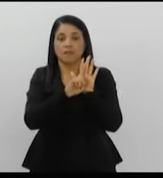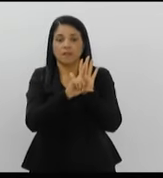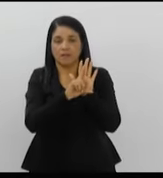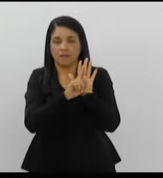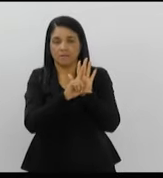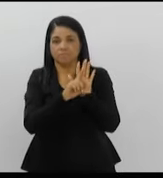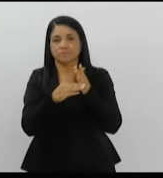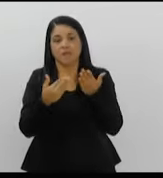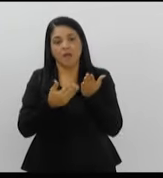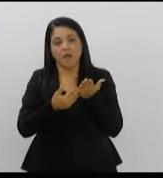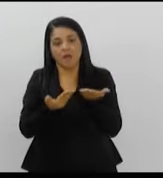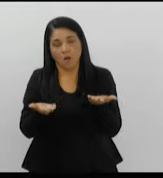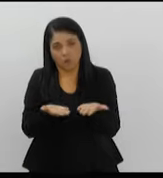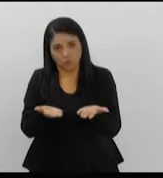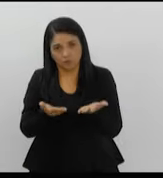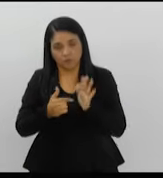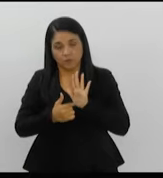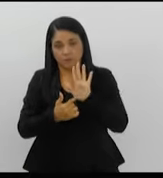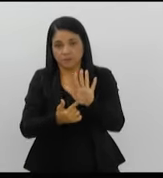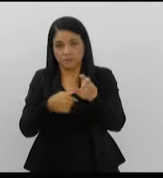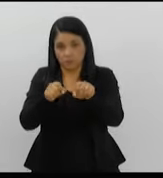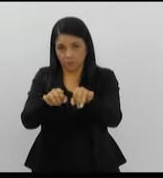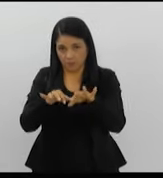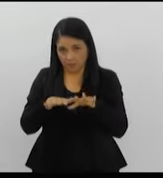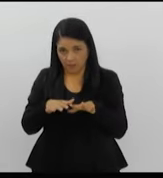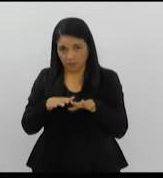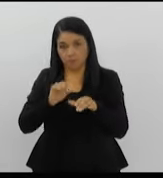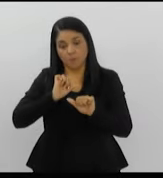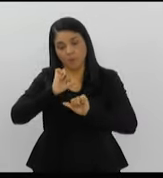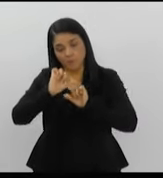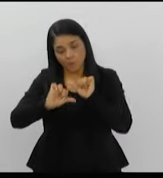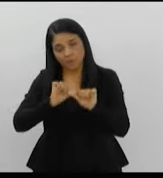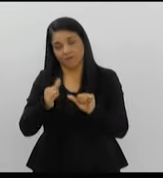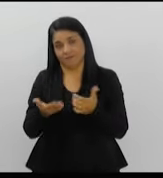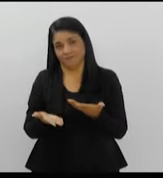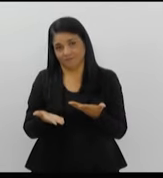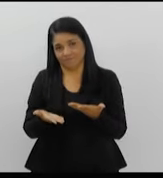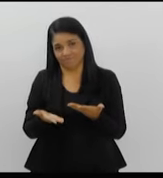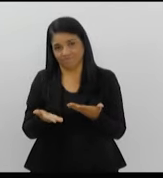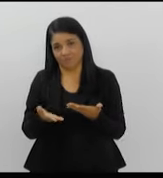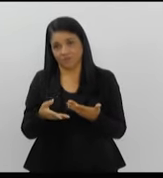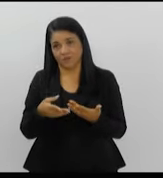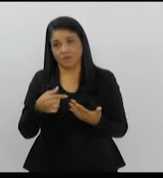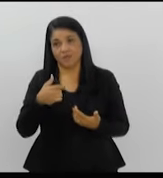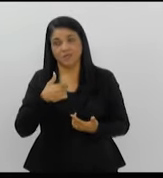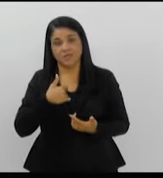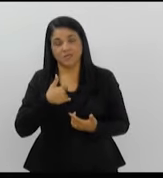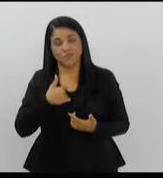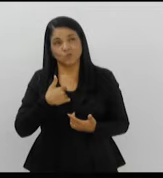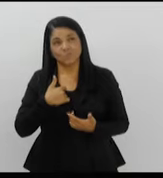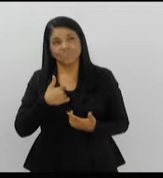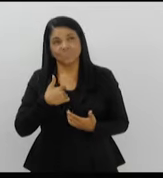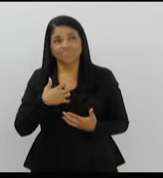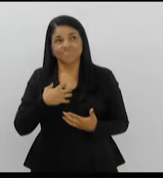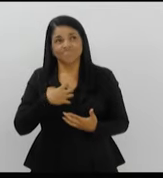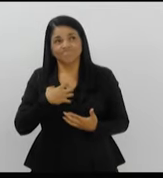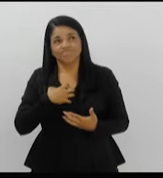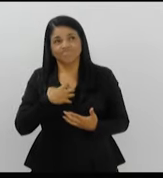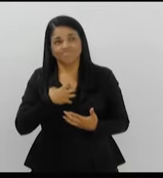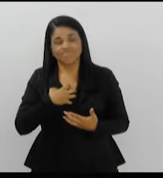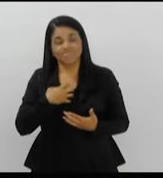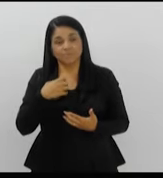é apresentada ao plenário para ser alterada. E o que me causa um